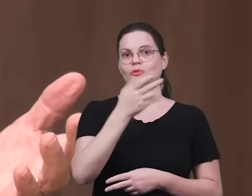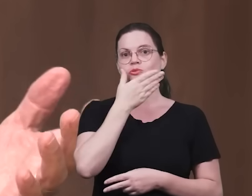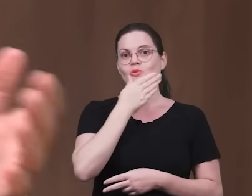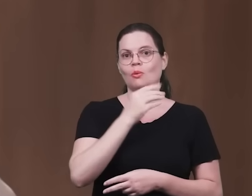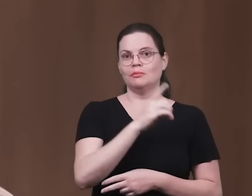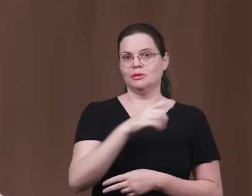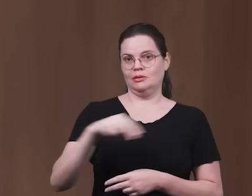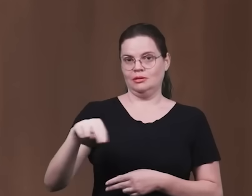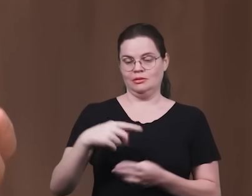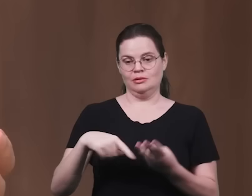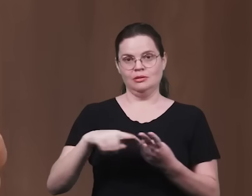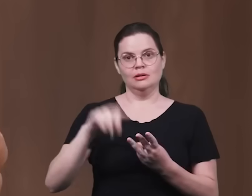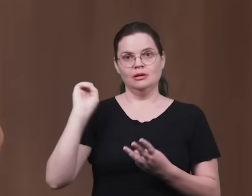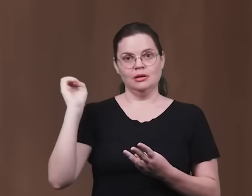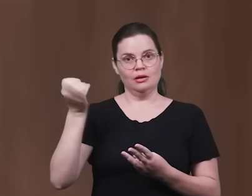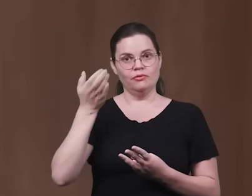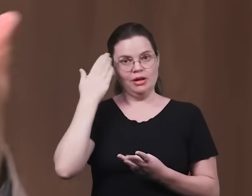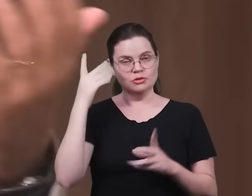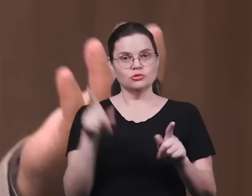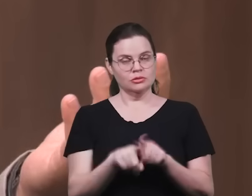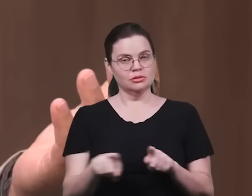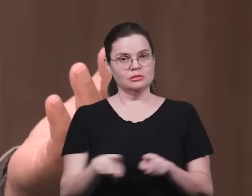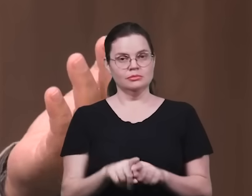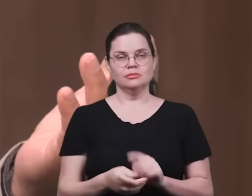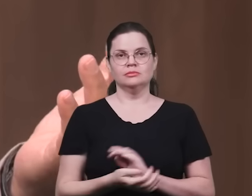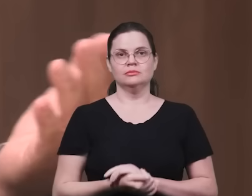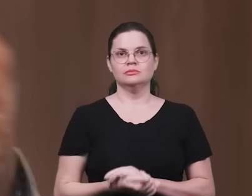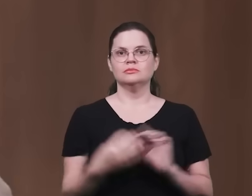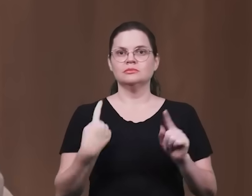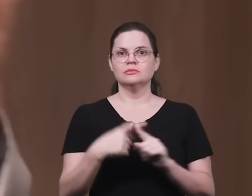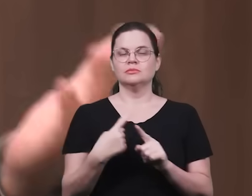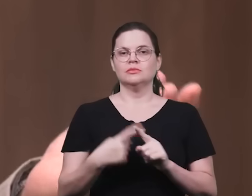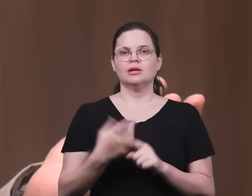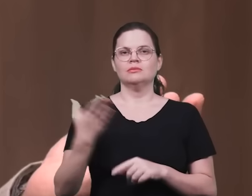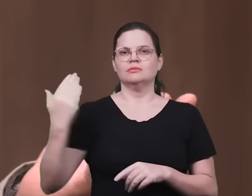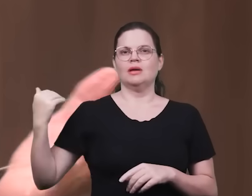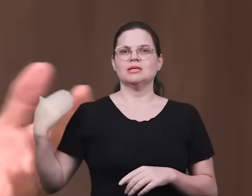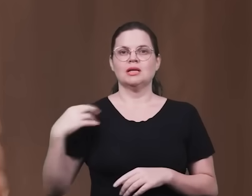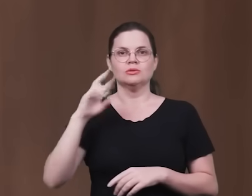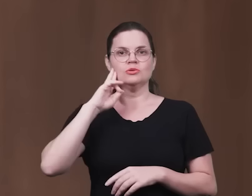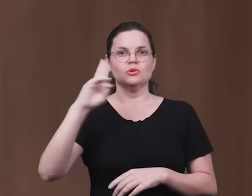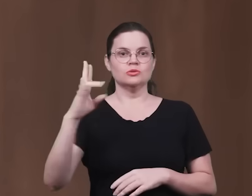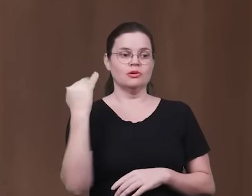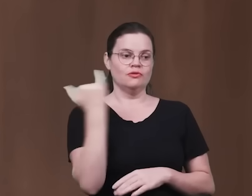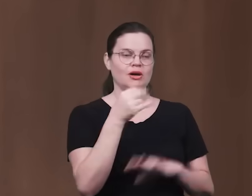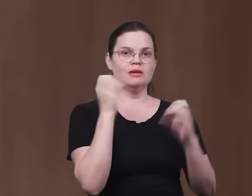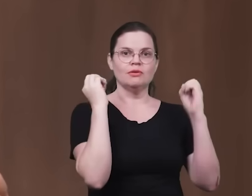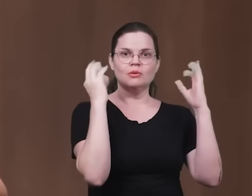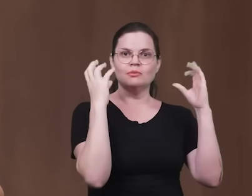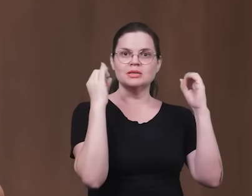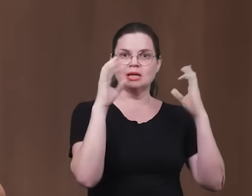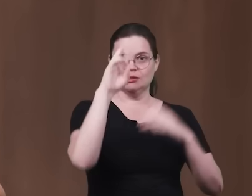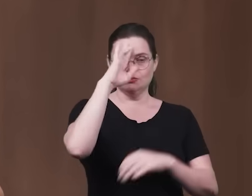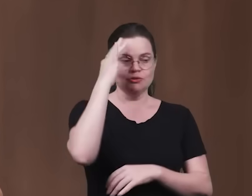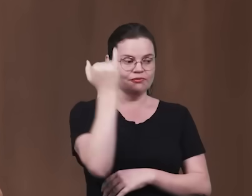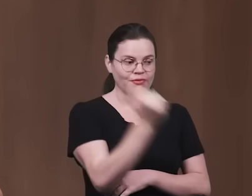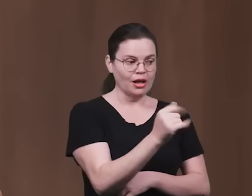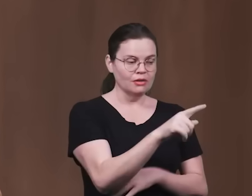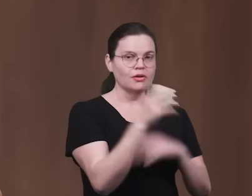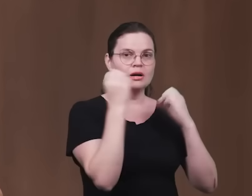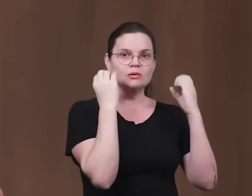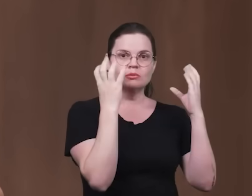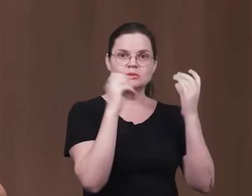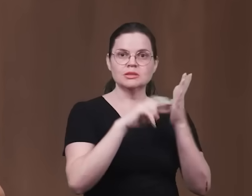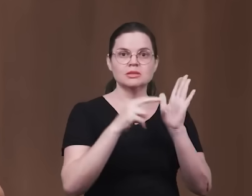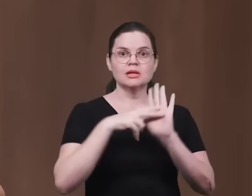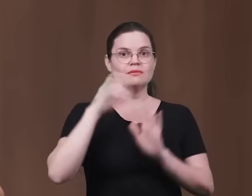né? E revelações, né? Quando o Senhor falava com Moisés, né? E disse o Senhor a Moisés, né? Então